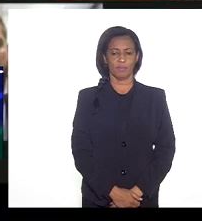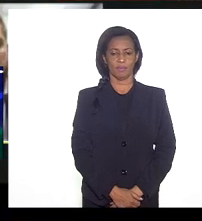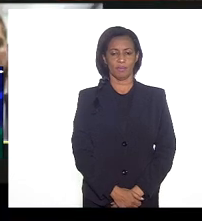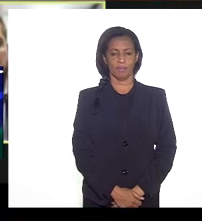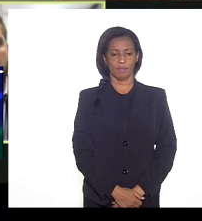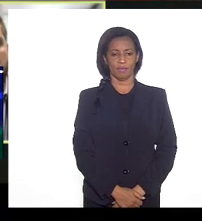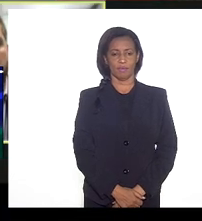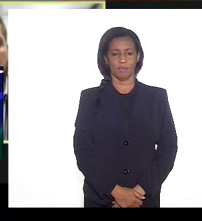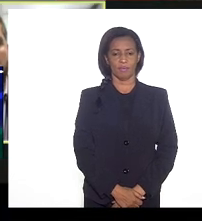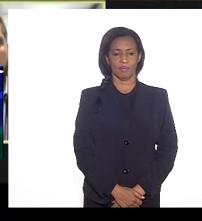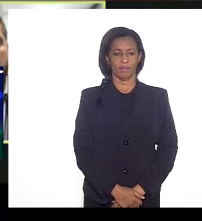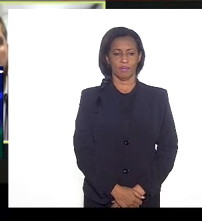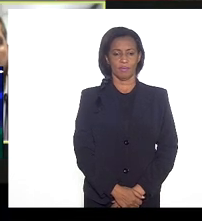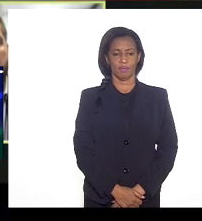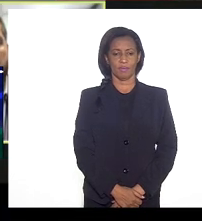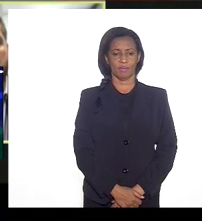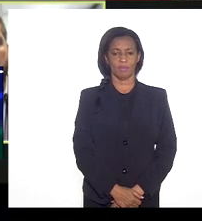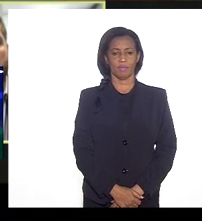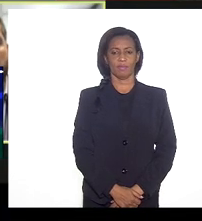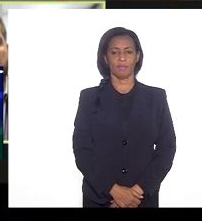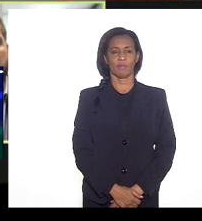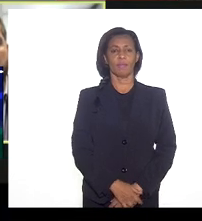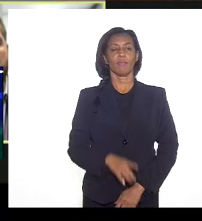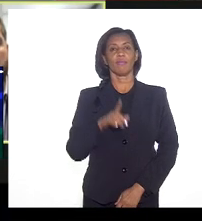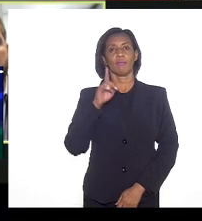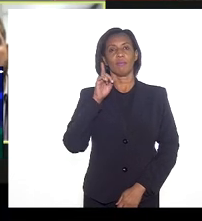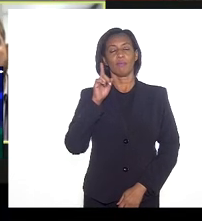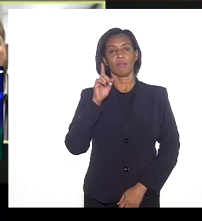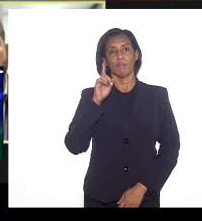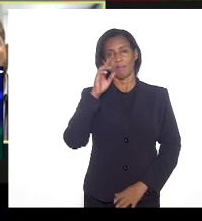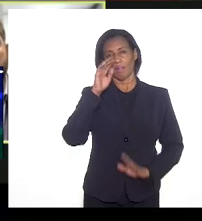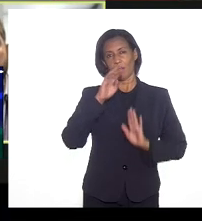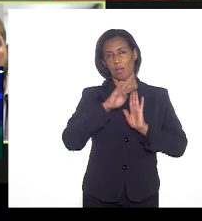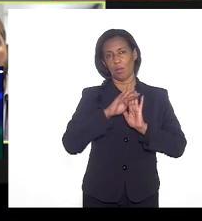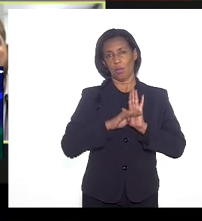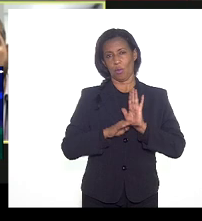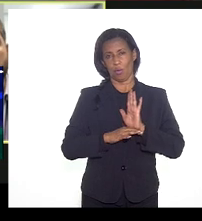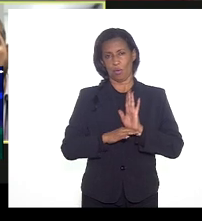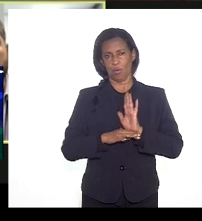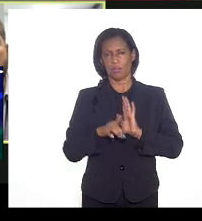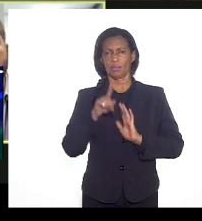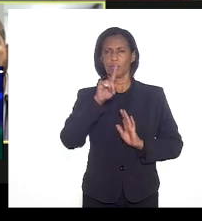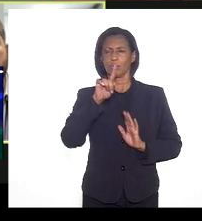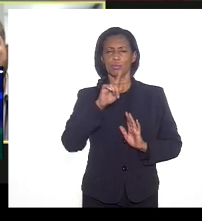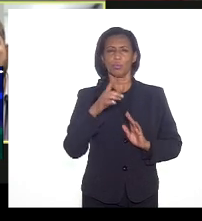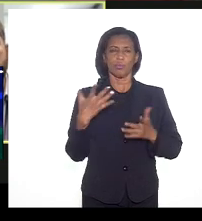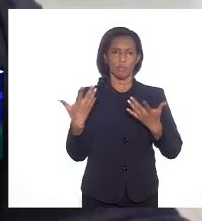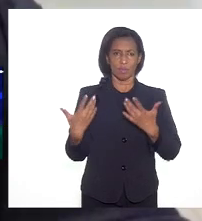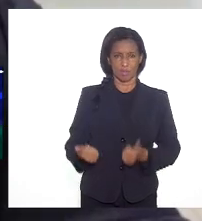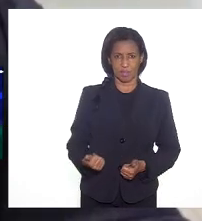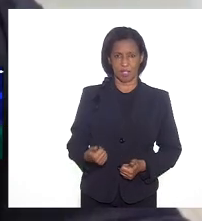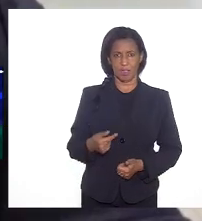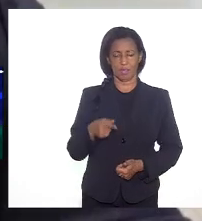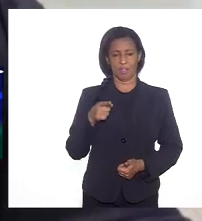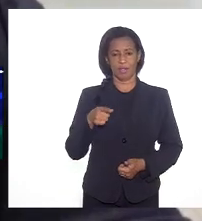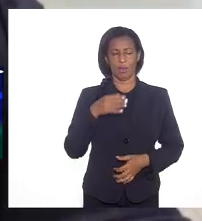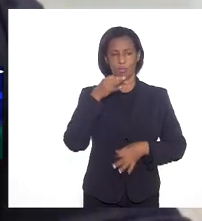presidente uma questão de ordem presidente vossa excelência não leva em consideração tornarmos essa medida